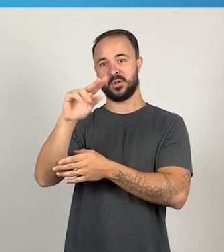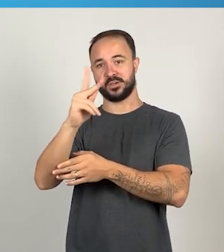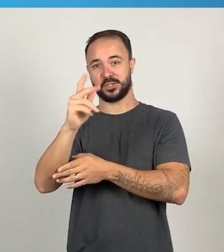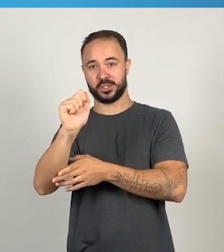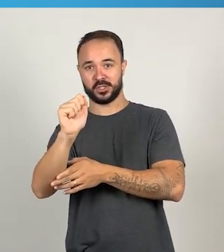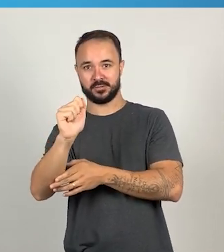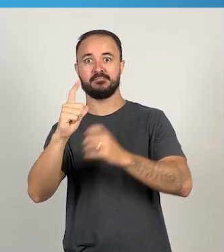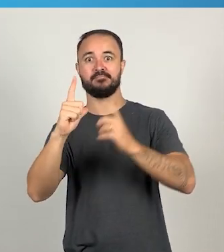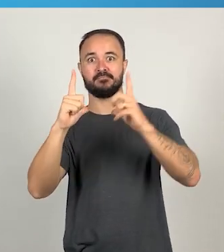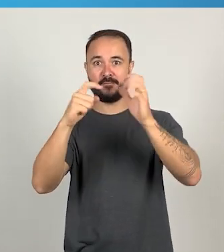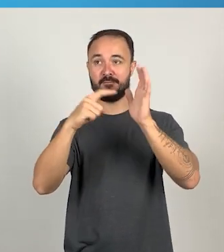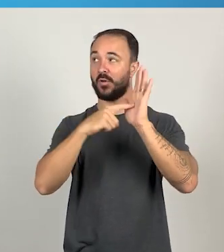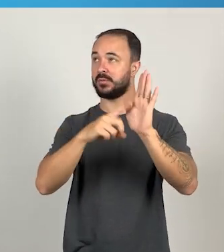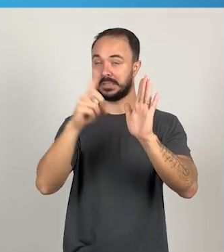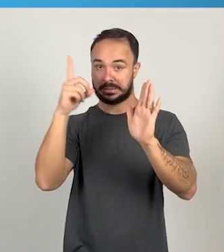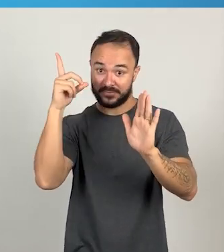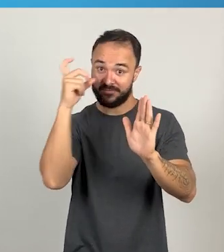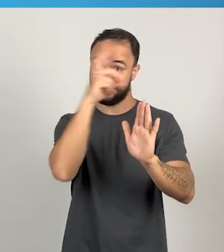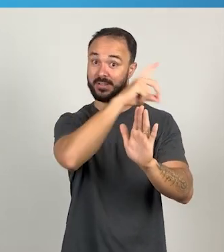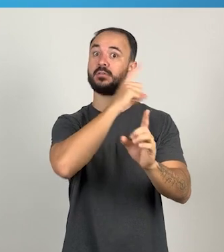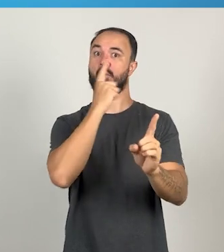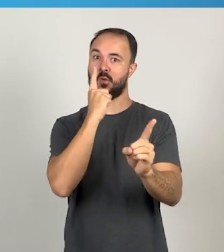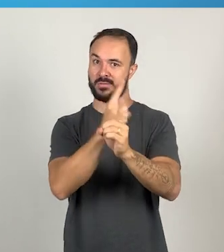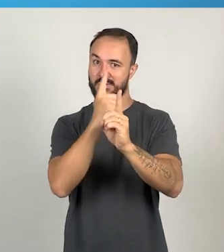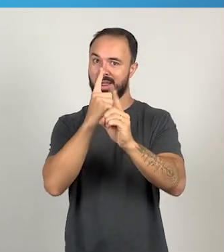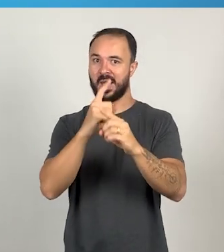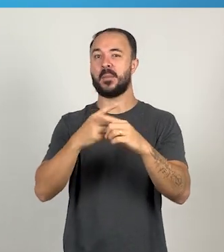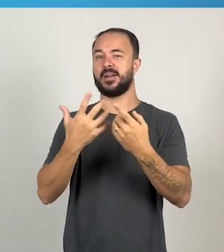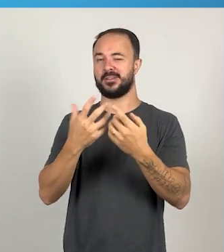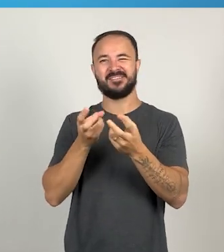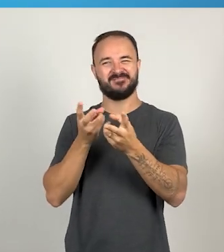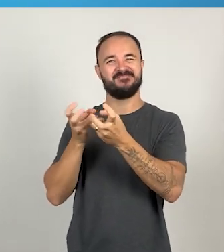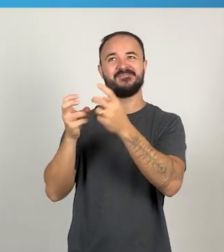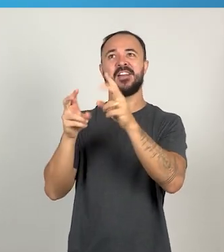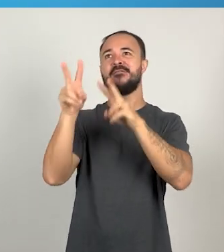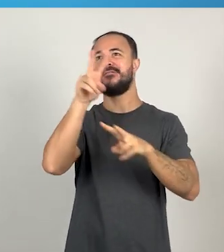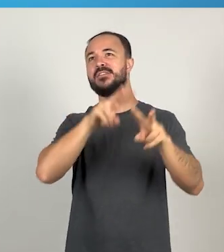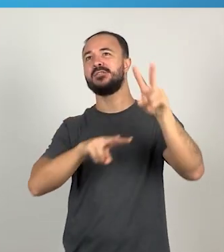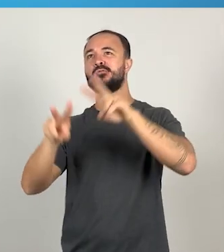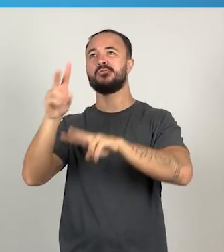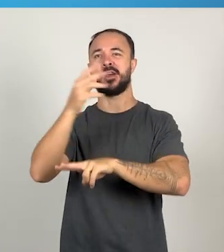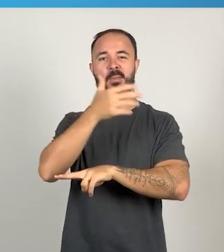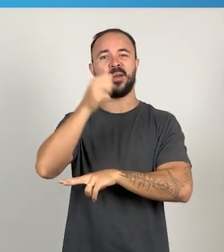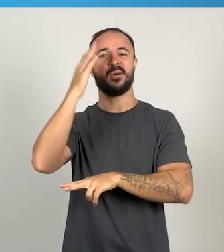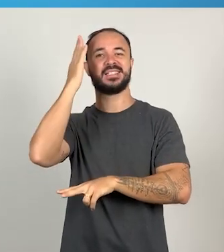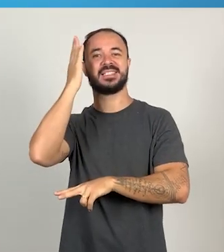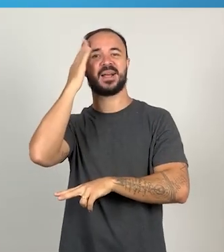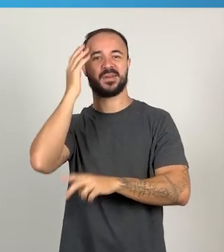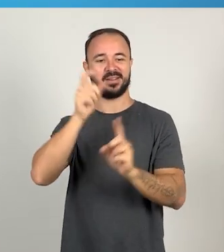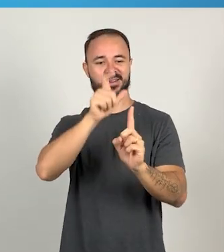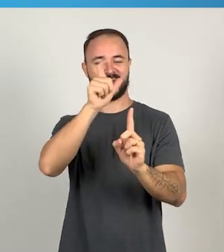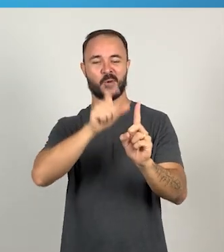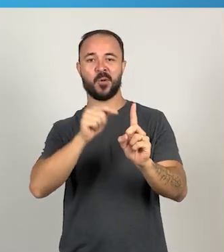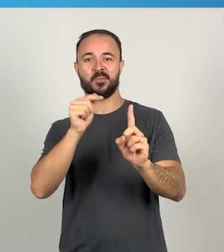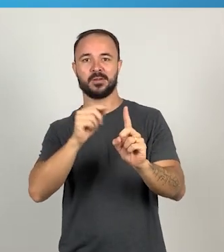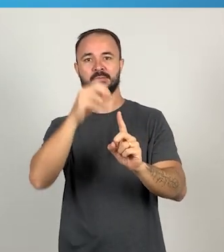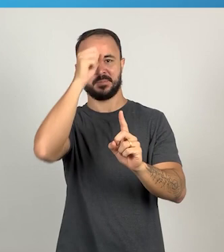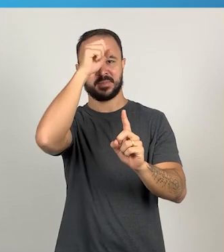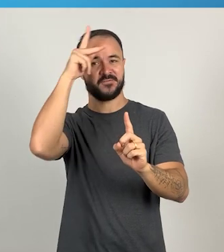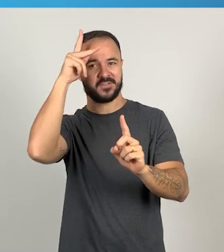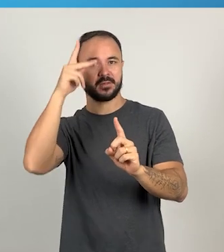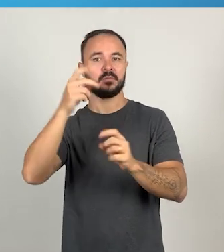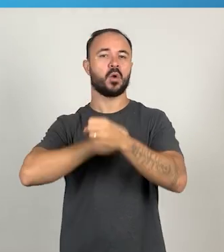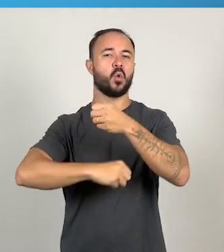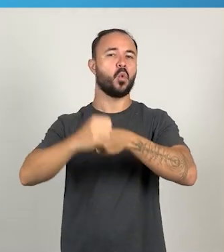encontrar, consegui encontrar essa imagem dele para vocês terem essa coisa mais visual. Ele foi eleito em